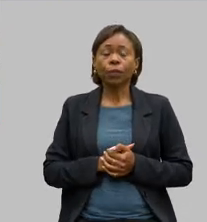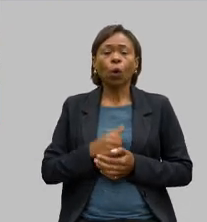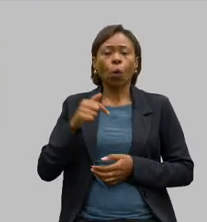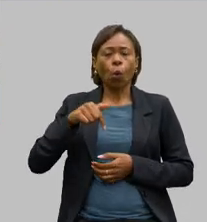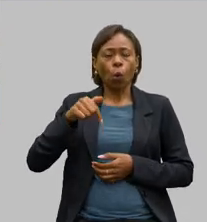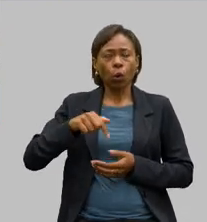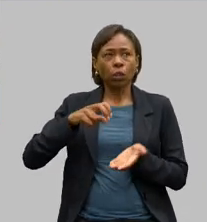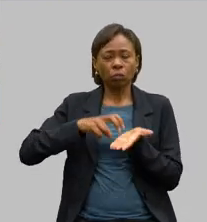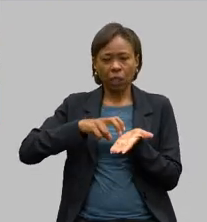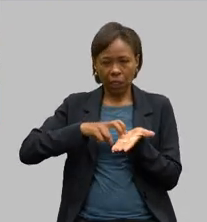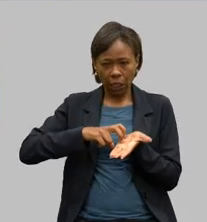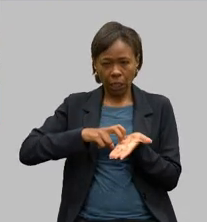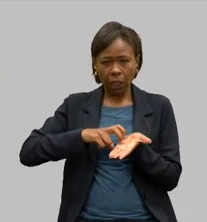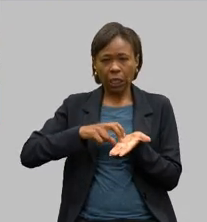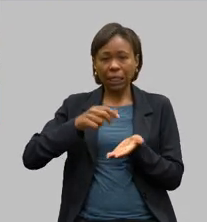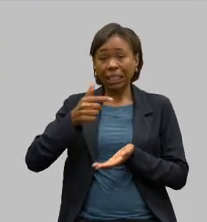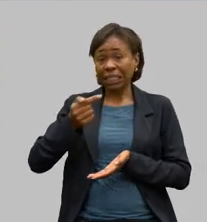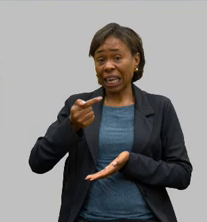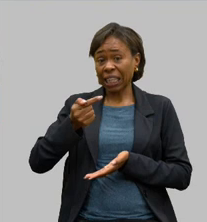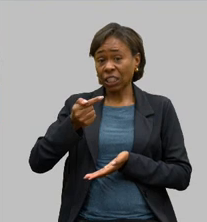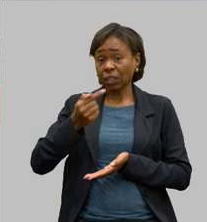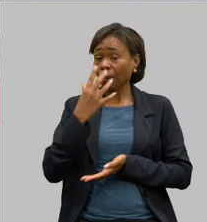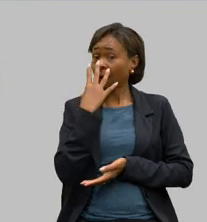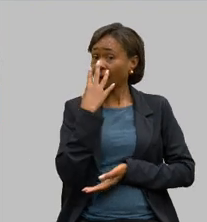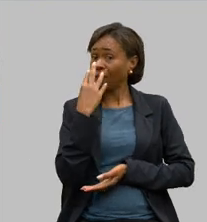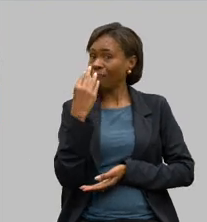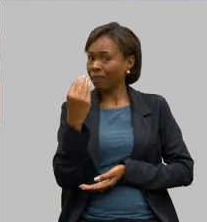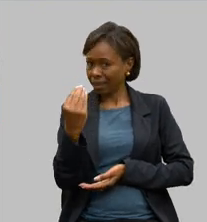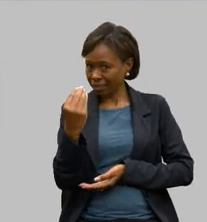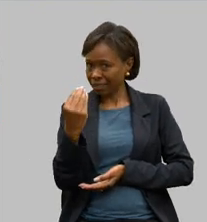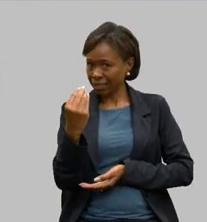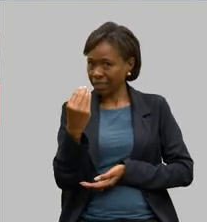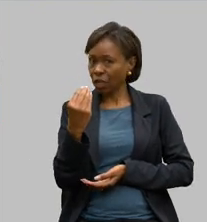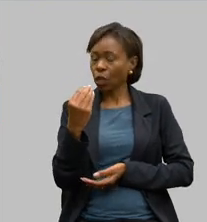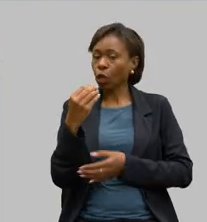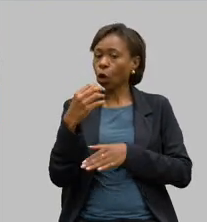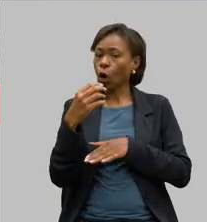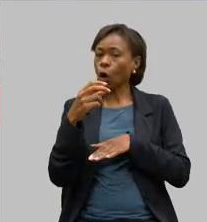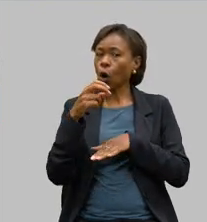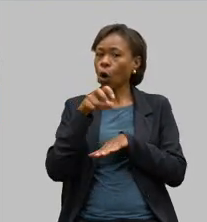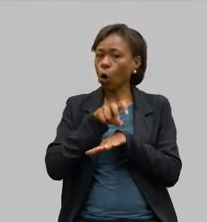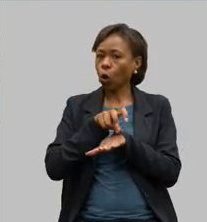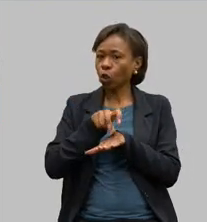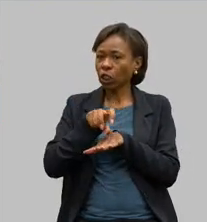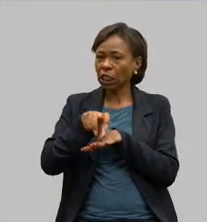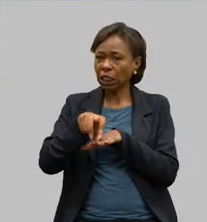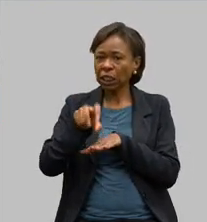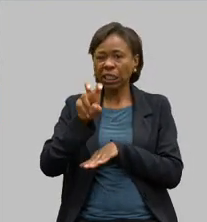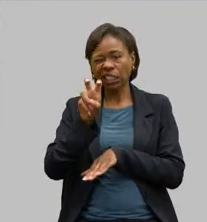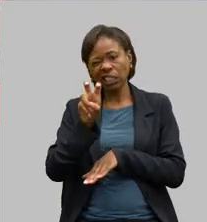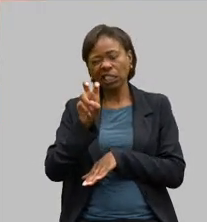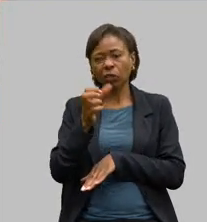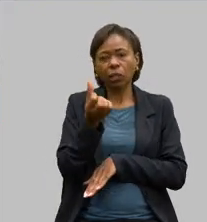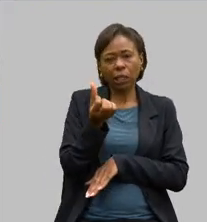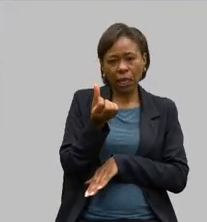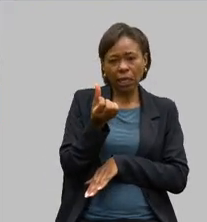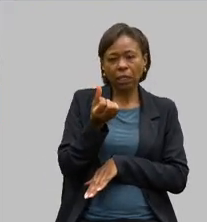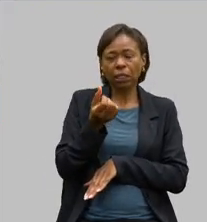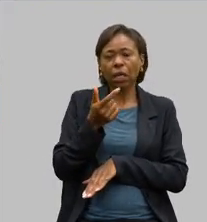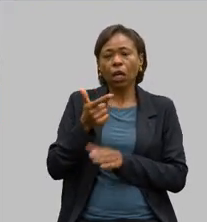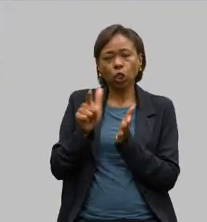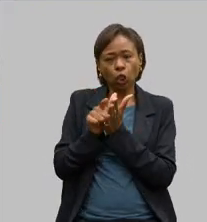saíram sete Vans eh com cinco ou seis ou sete jornalistas e que vão para a